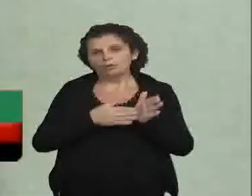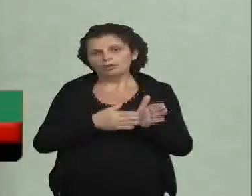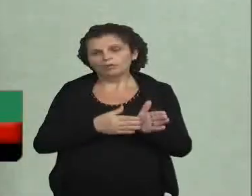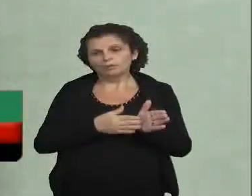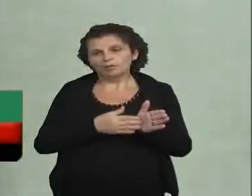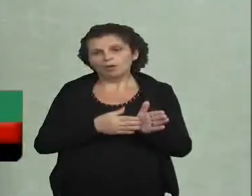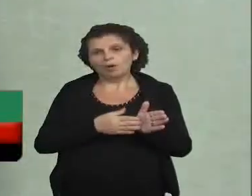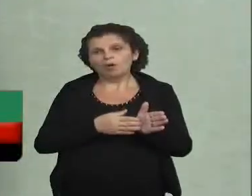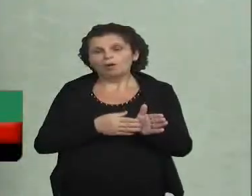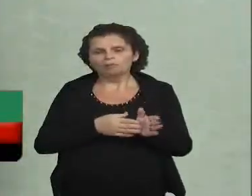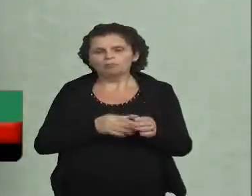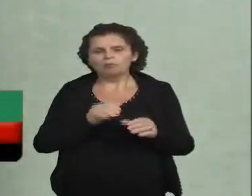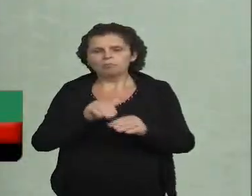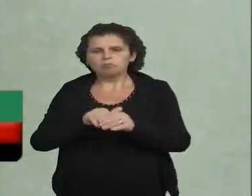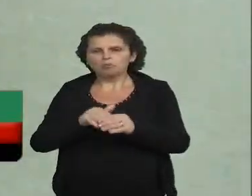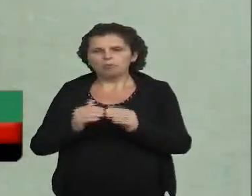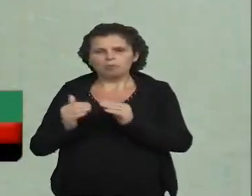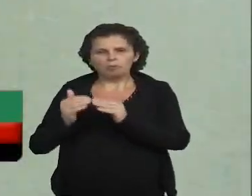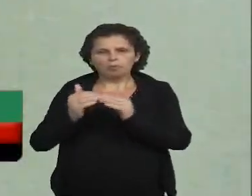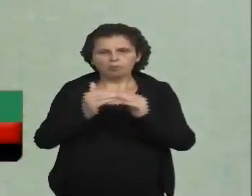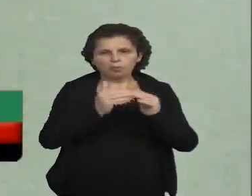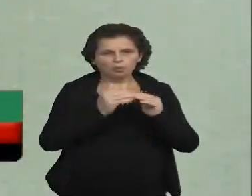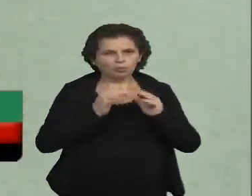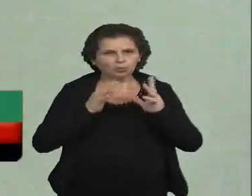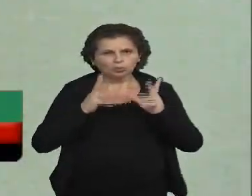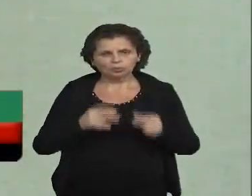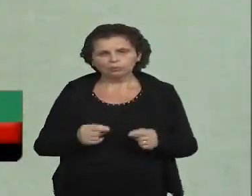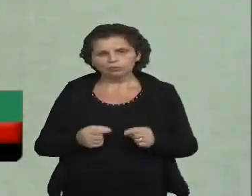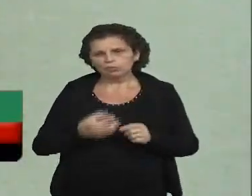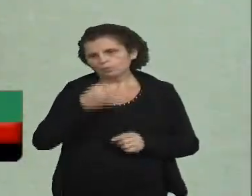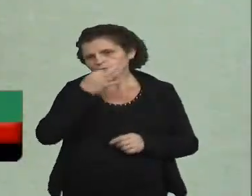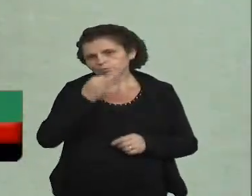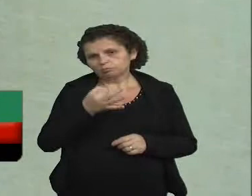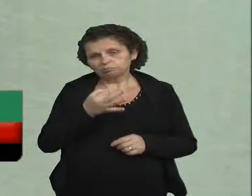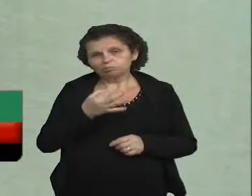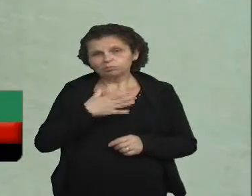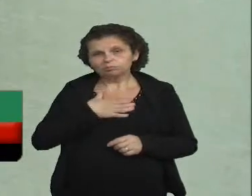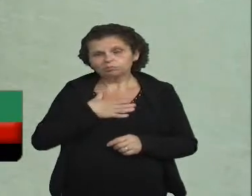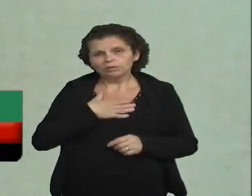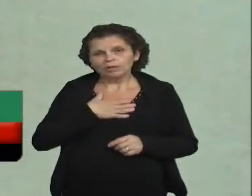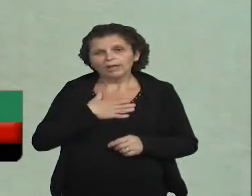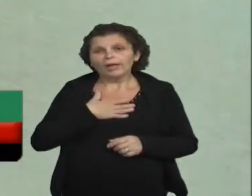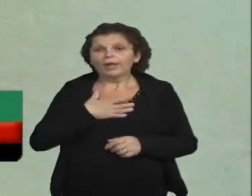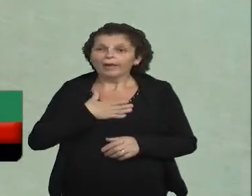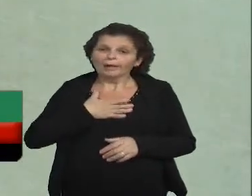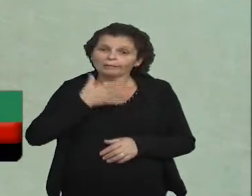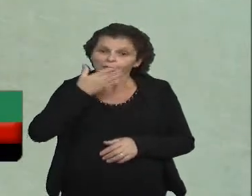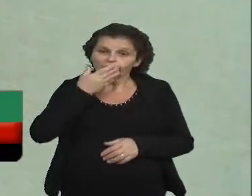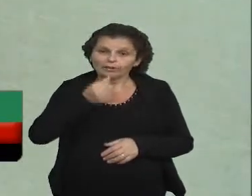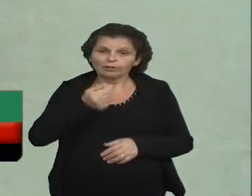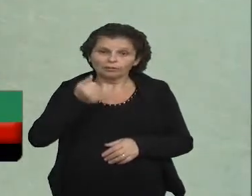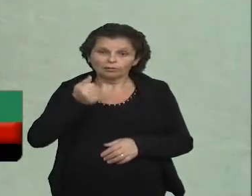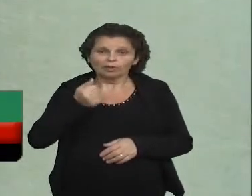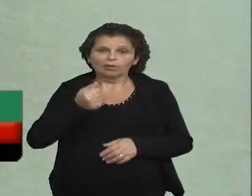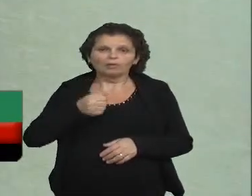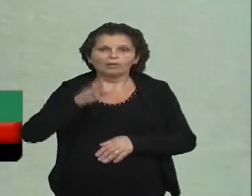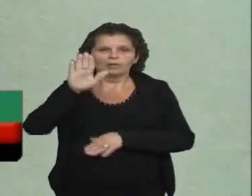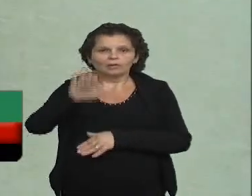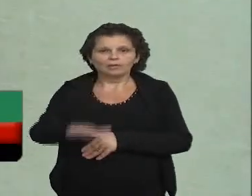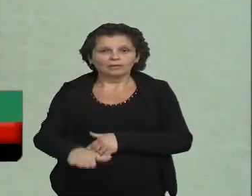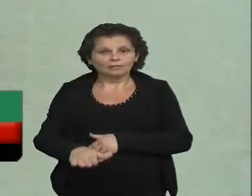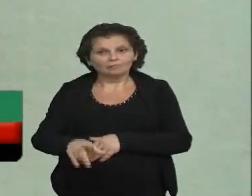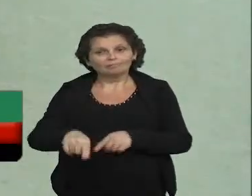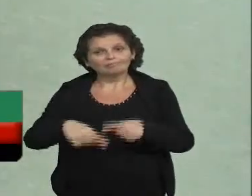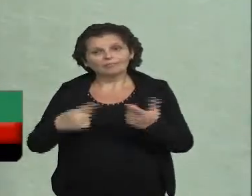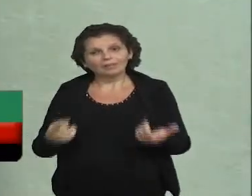porque nós resolvemos isso lá internamente, só vim expor a minha posição, que eu preferiria que fosse à tarde.